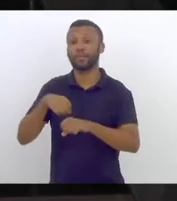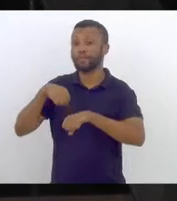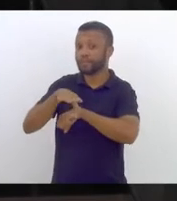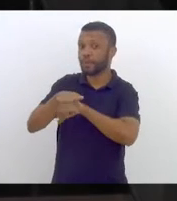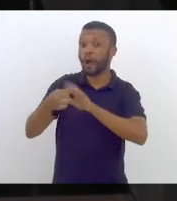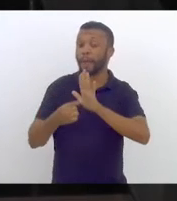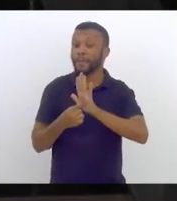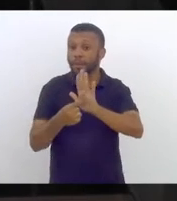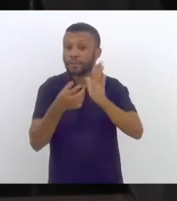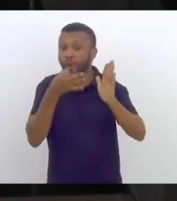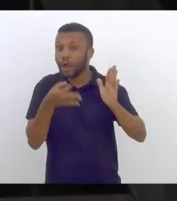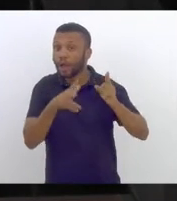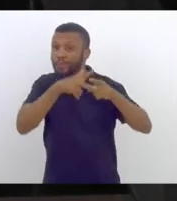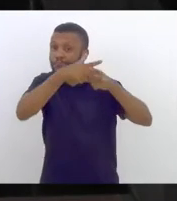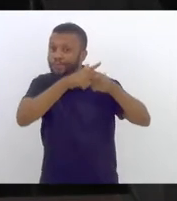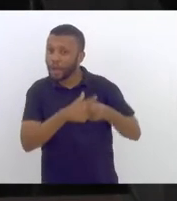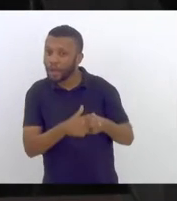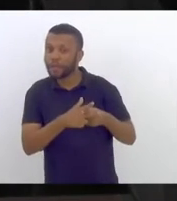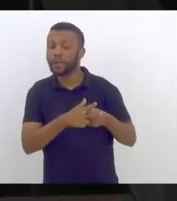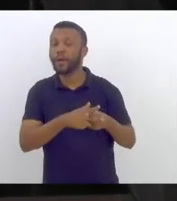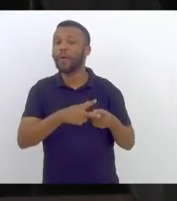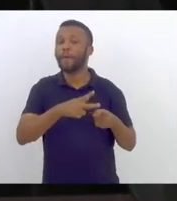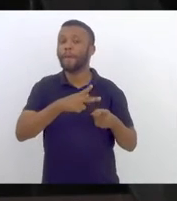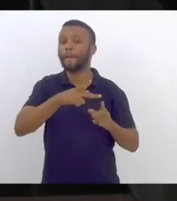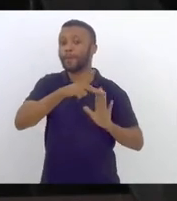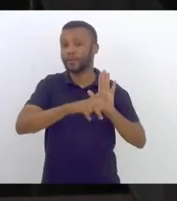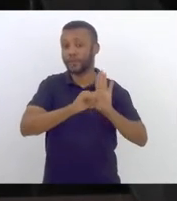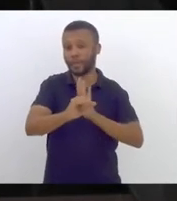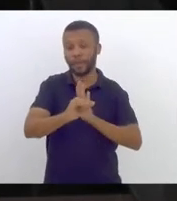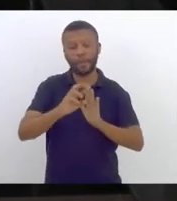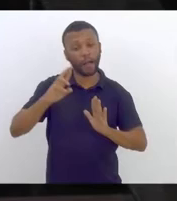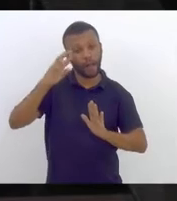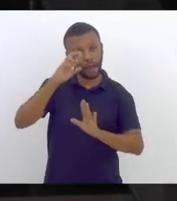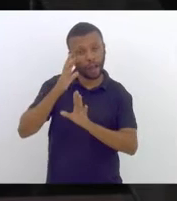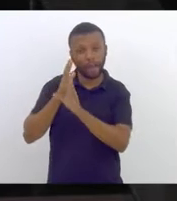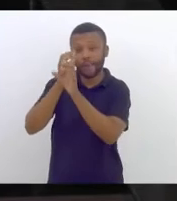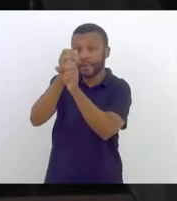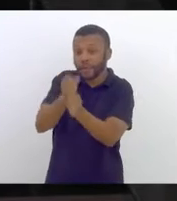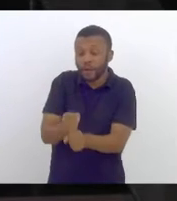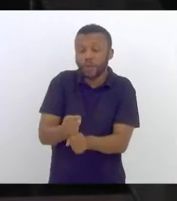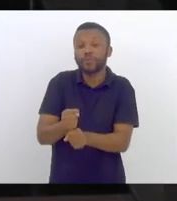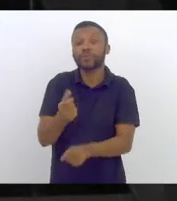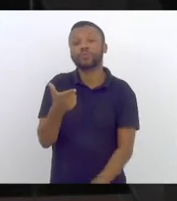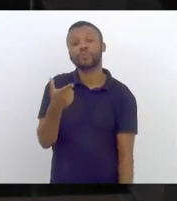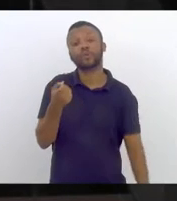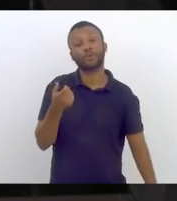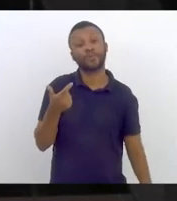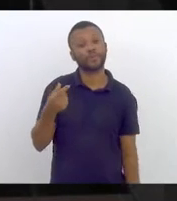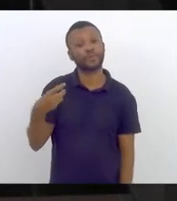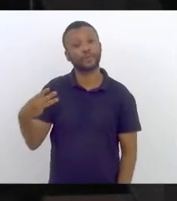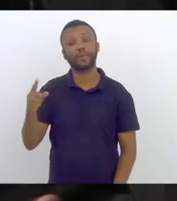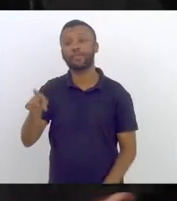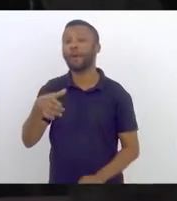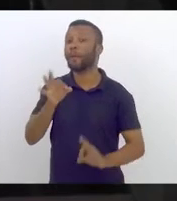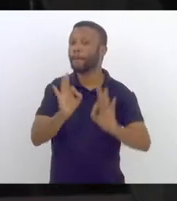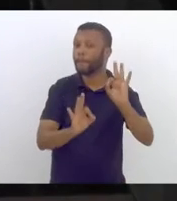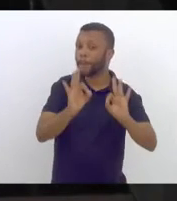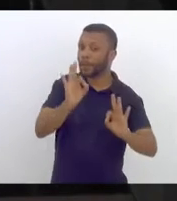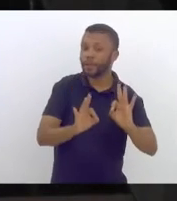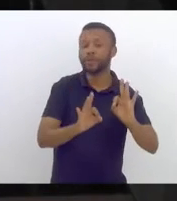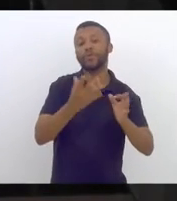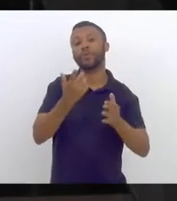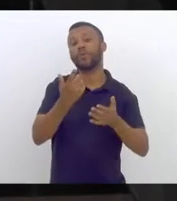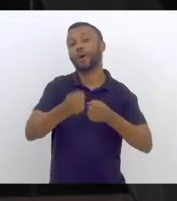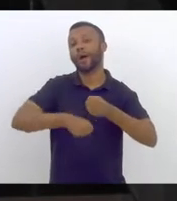de emendas ao projeto de lei para revisão de 2023 do plano plurianual e ao projeto de lei orçamentária